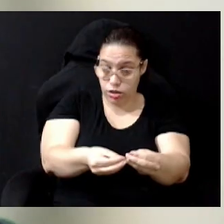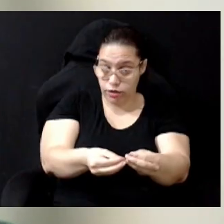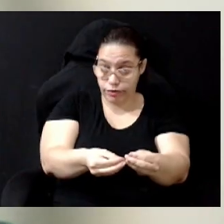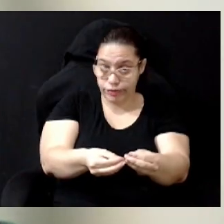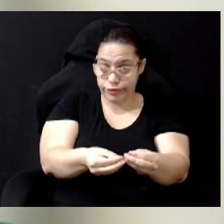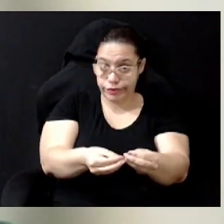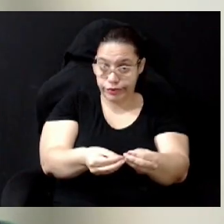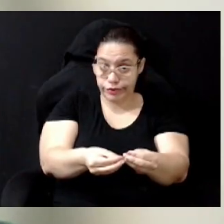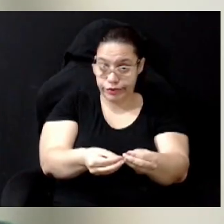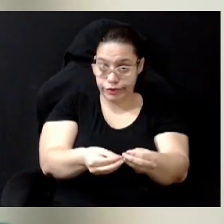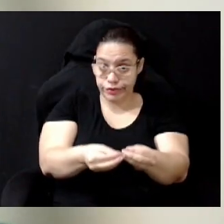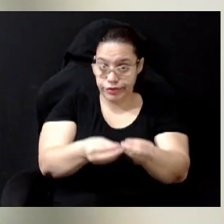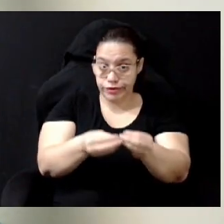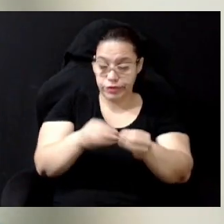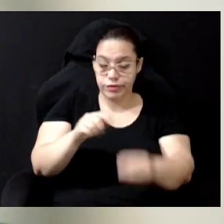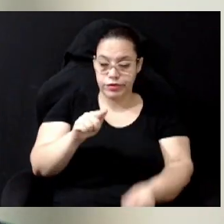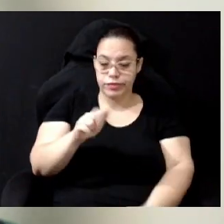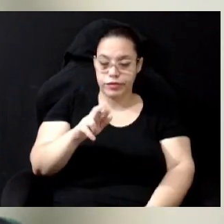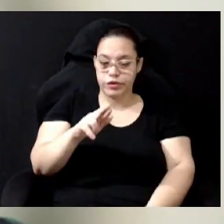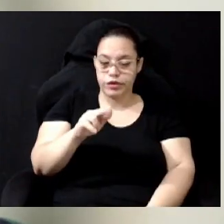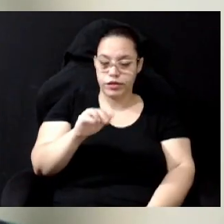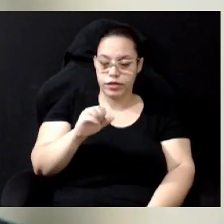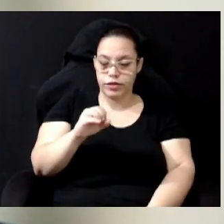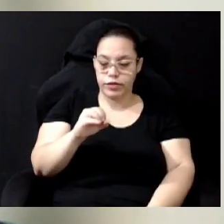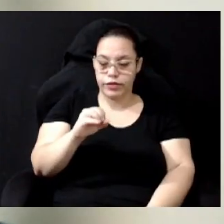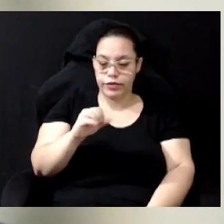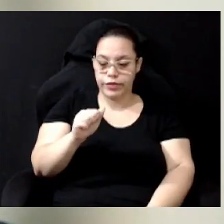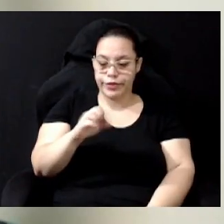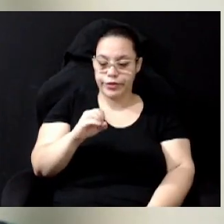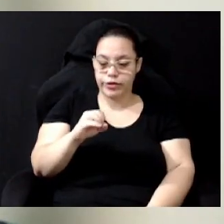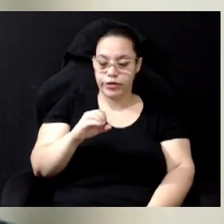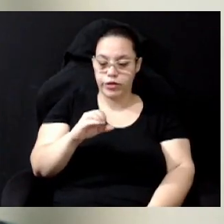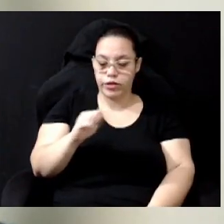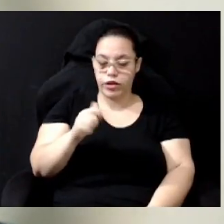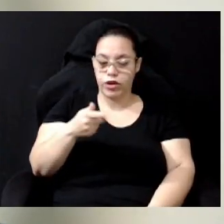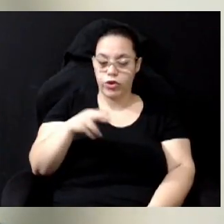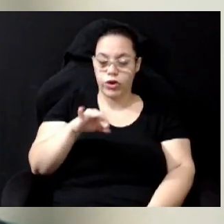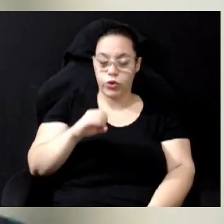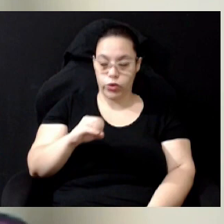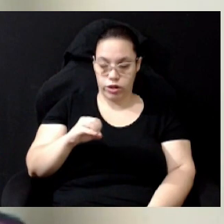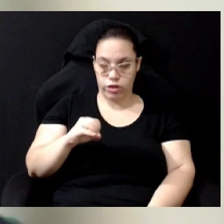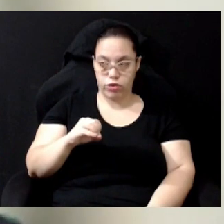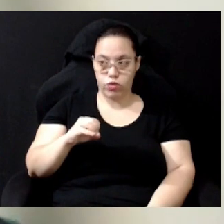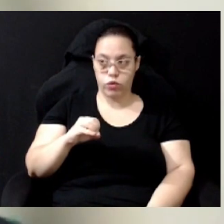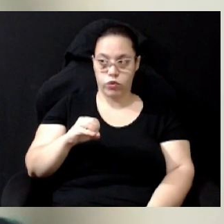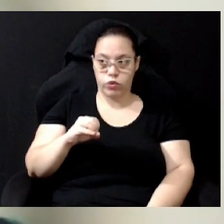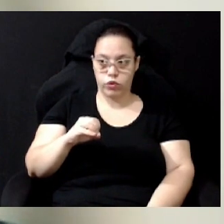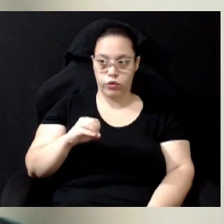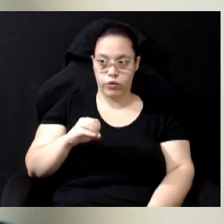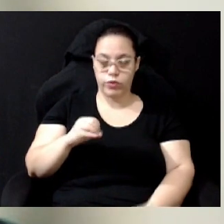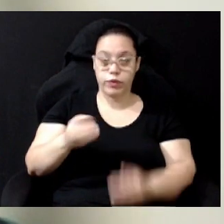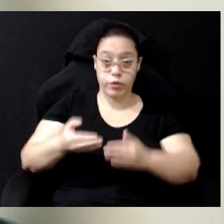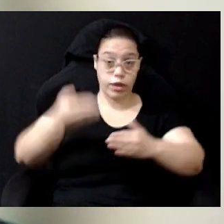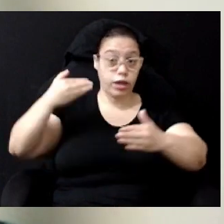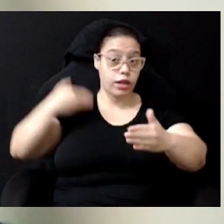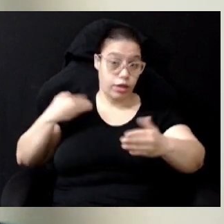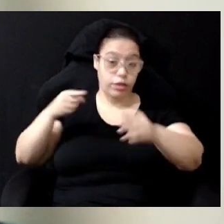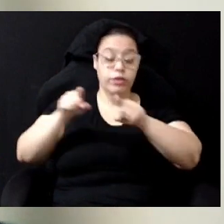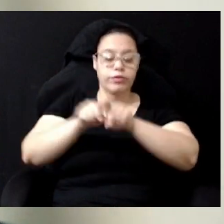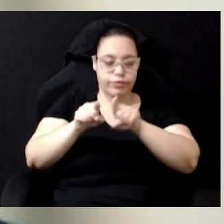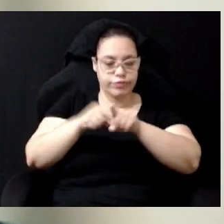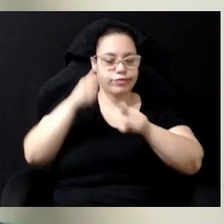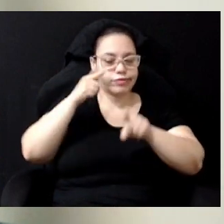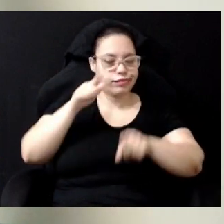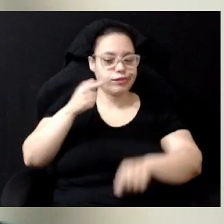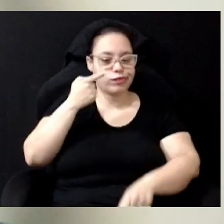seguinte. Então, por exemplo, para os grãos é na trader, para o algodão é na beneficiadora, mas para trás também. Então,